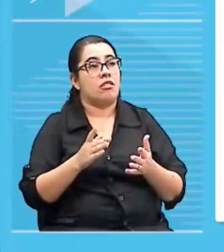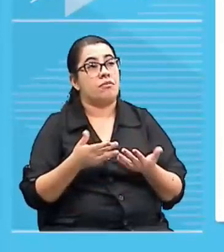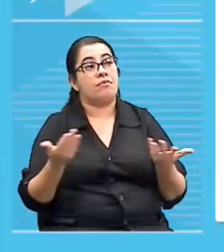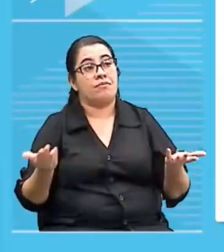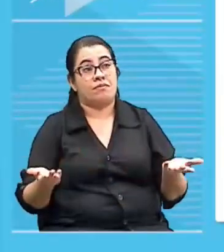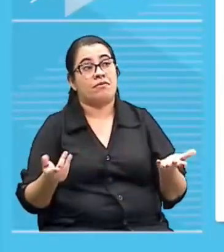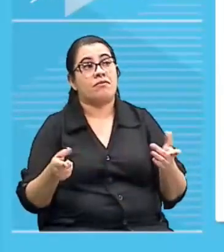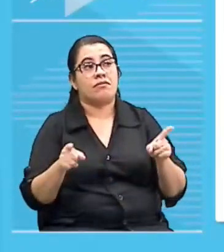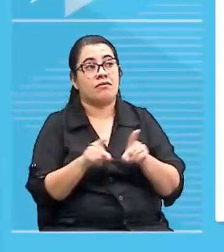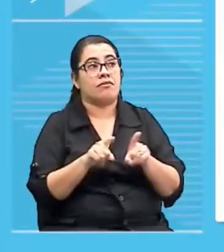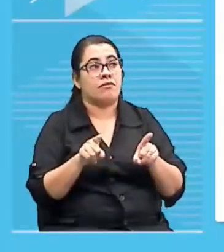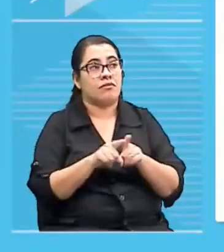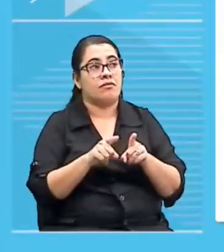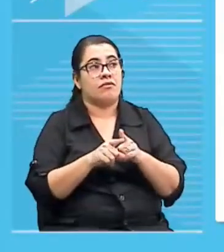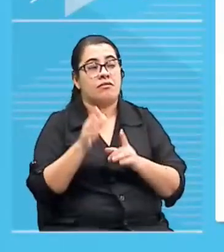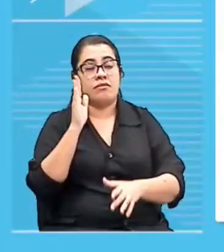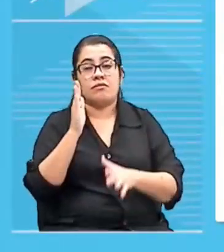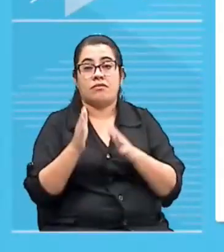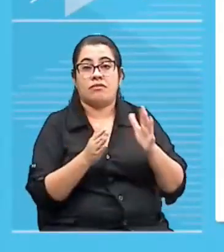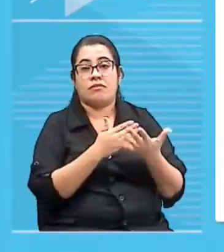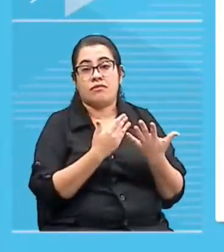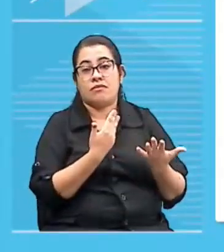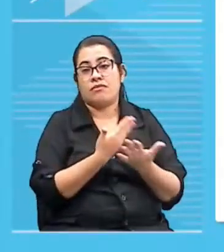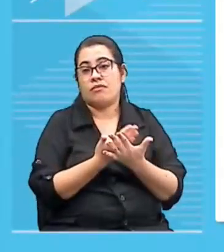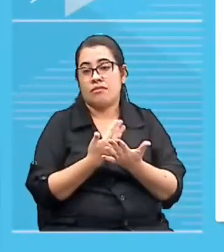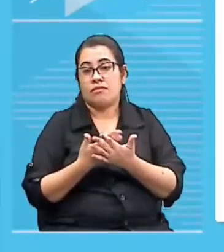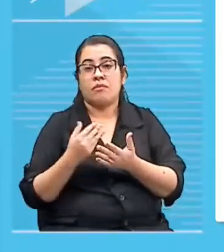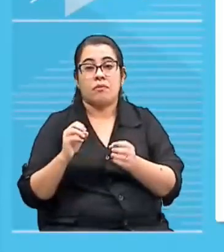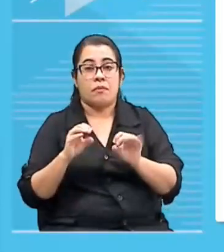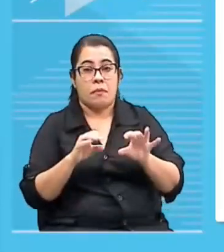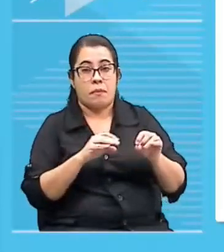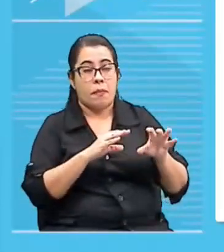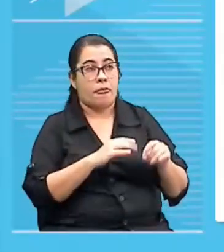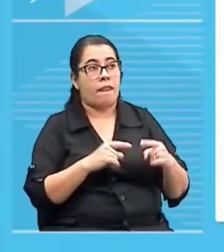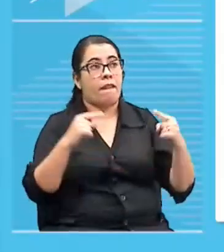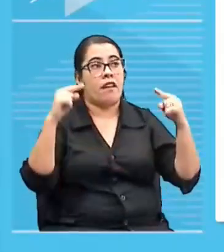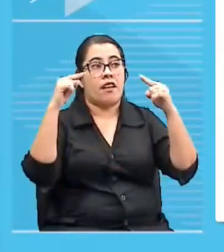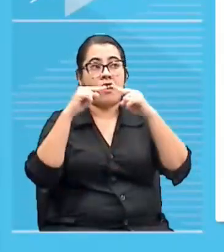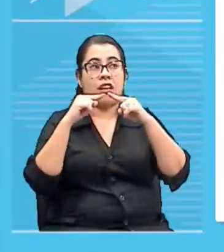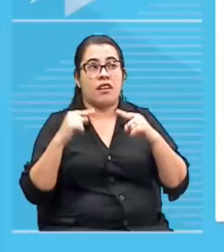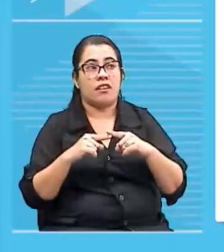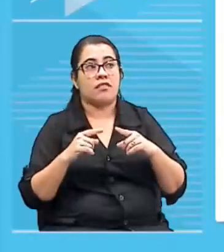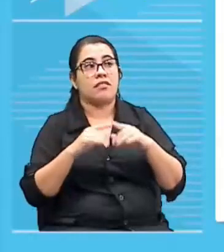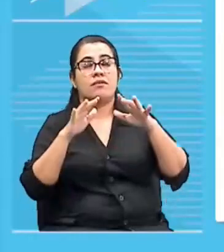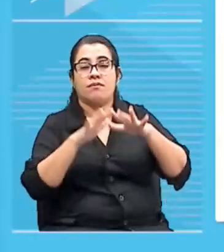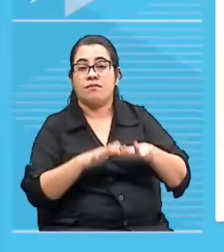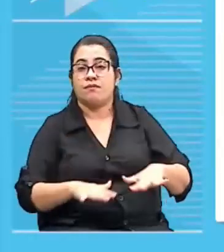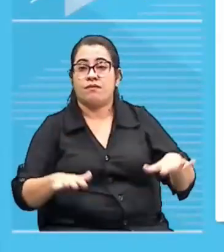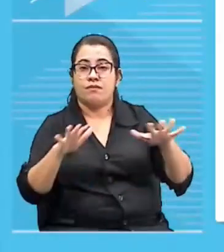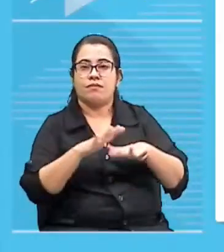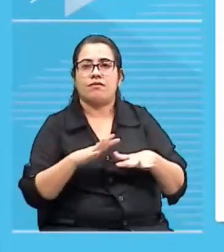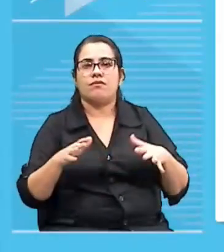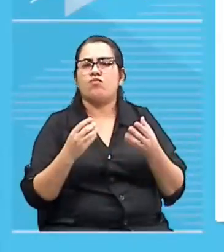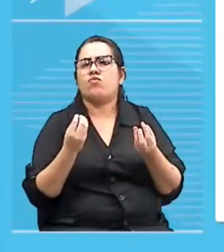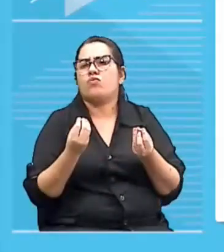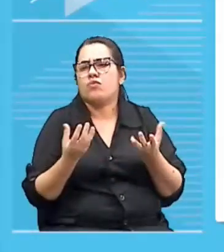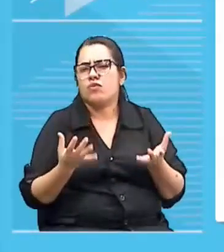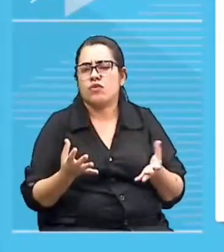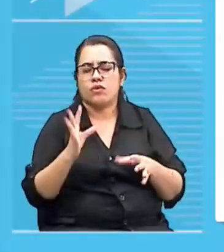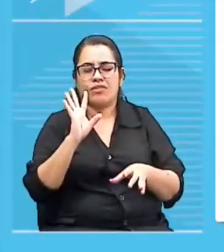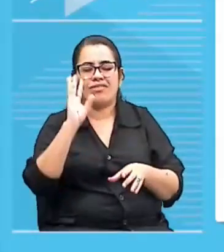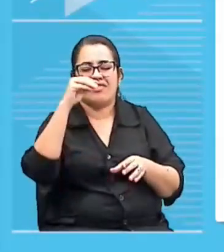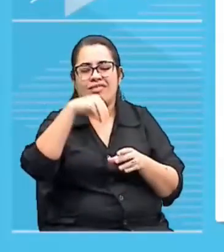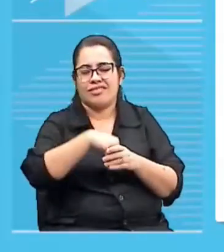aí, galerinha, também existe a robótica educacional. A robótica educacional é a robótica que está presente